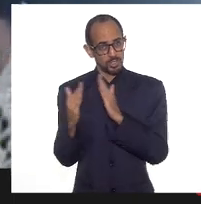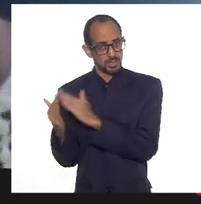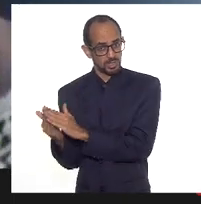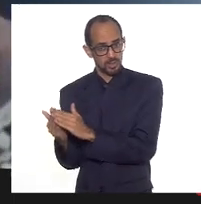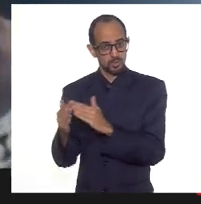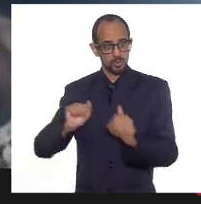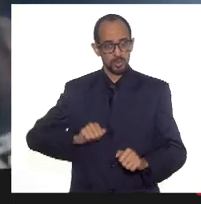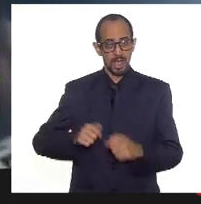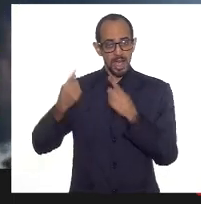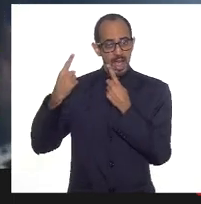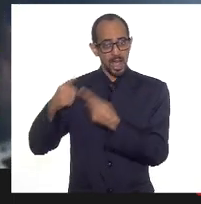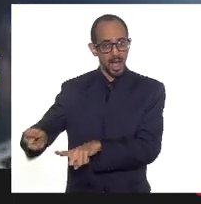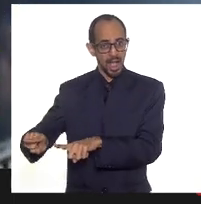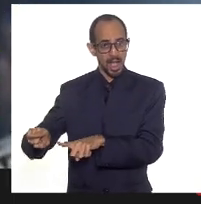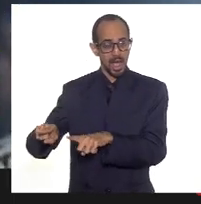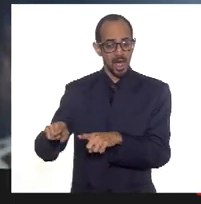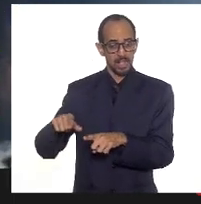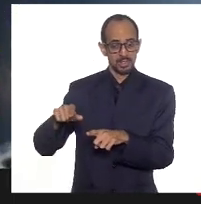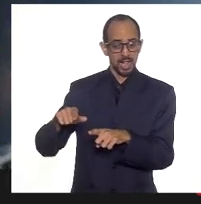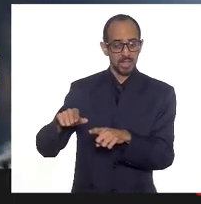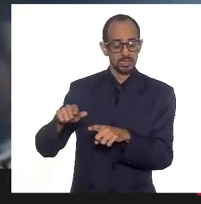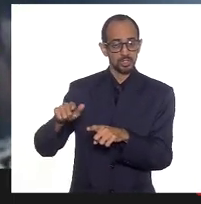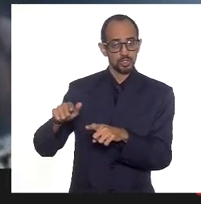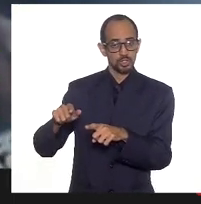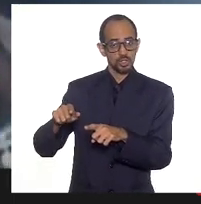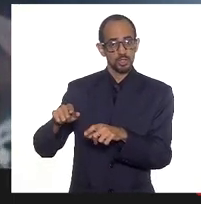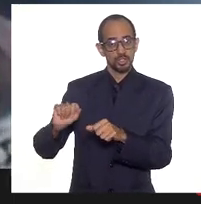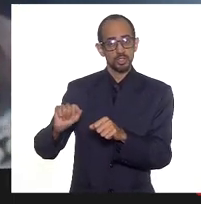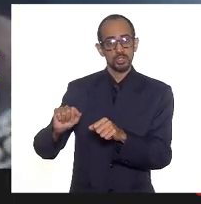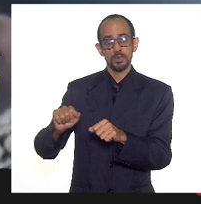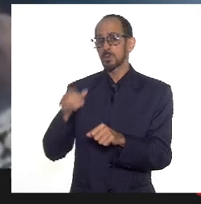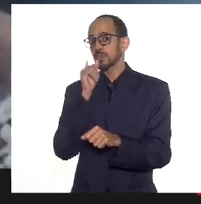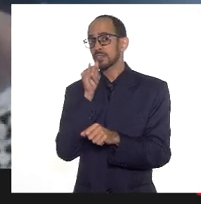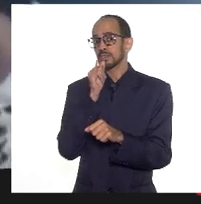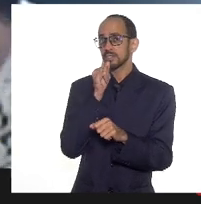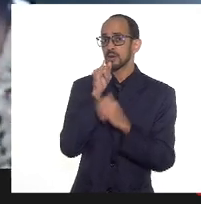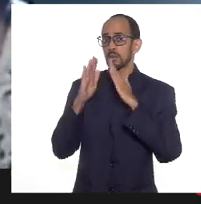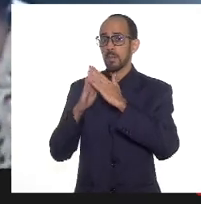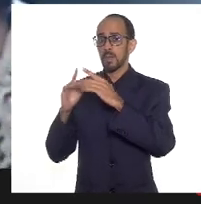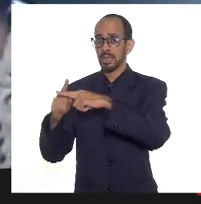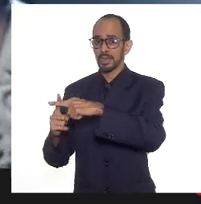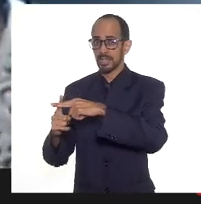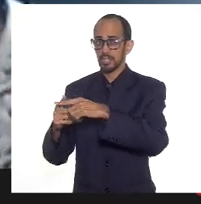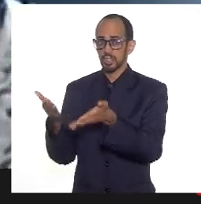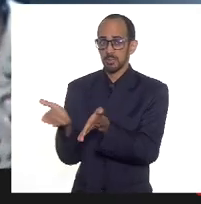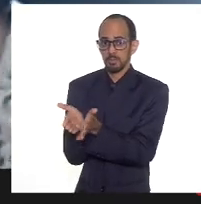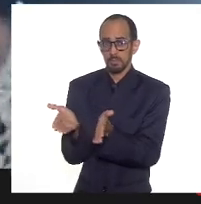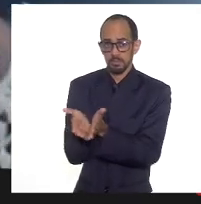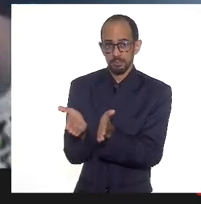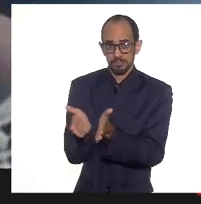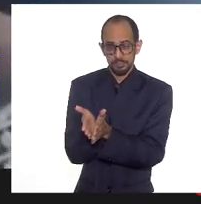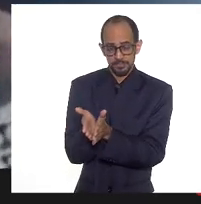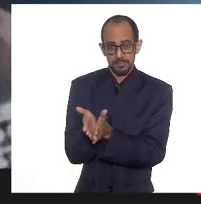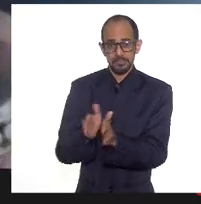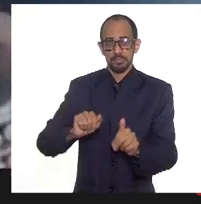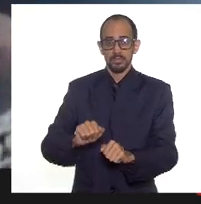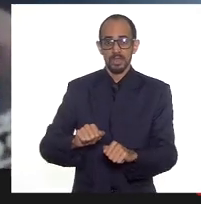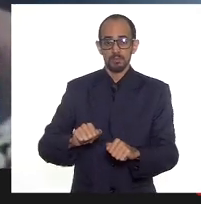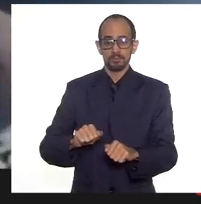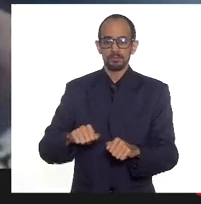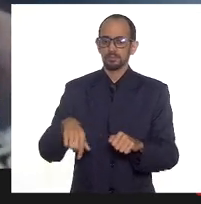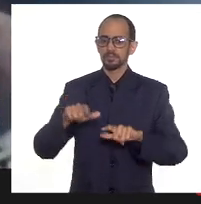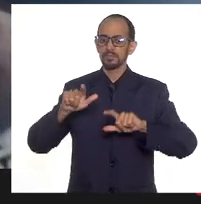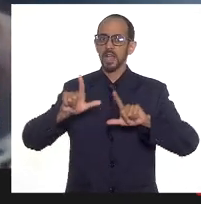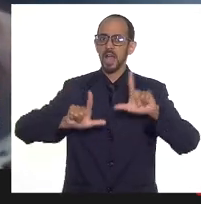dos cultos de determinadas igrejas de perfil evangélico pentecostal em determinados meios de comunicação que